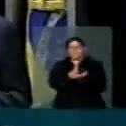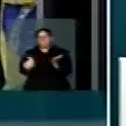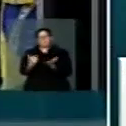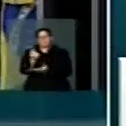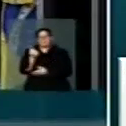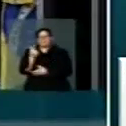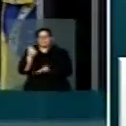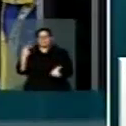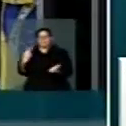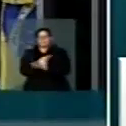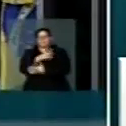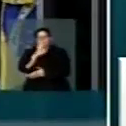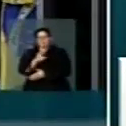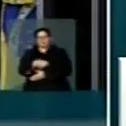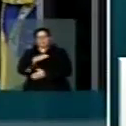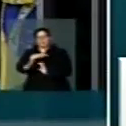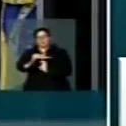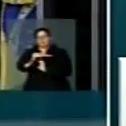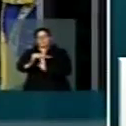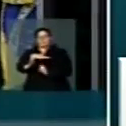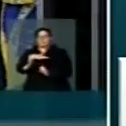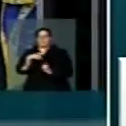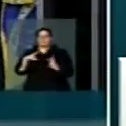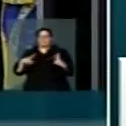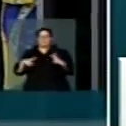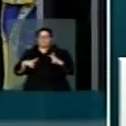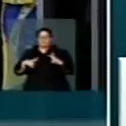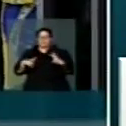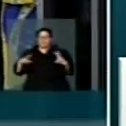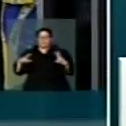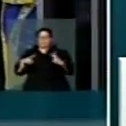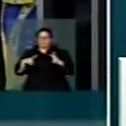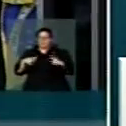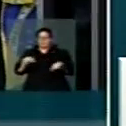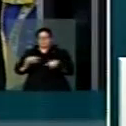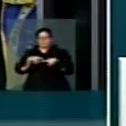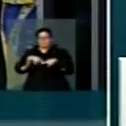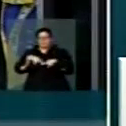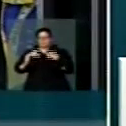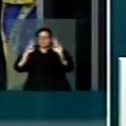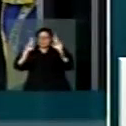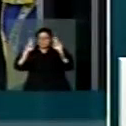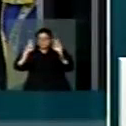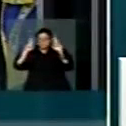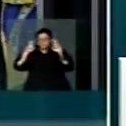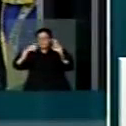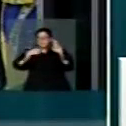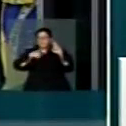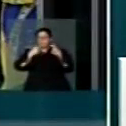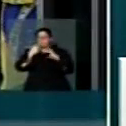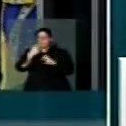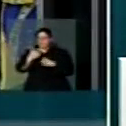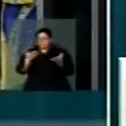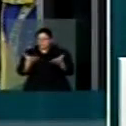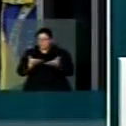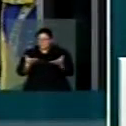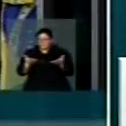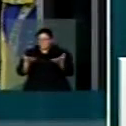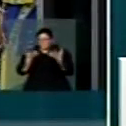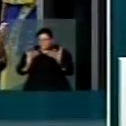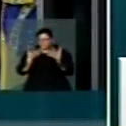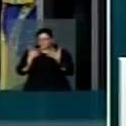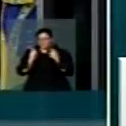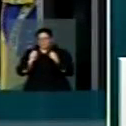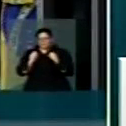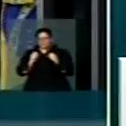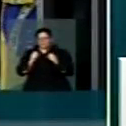de uma empresa privada, na história da democracia. Portanto, esses temas, senhor presidente, é que traga, sobretudo, a reflexão